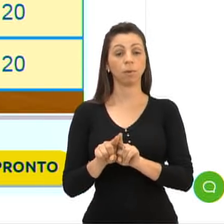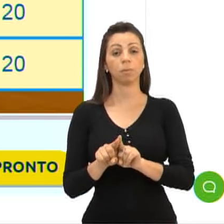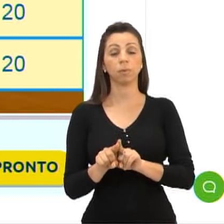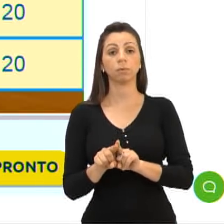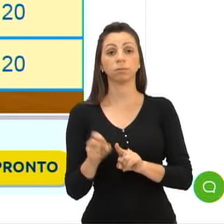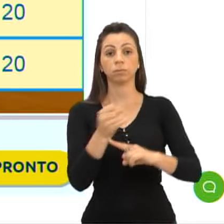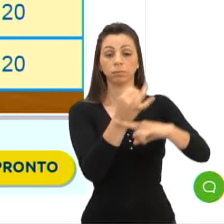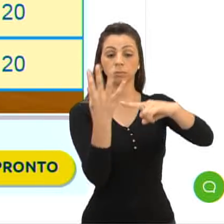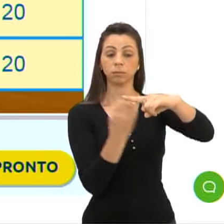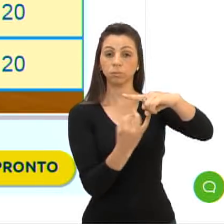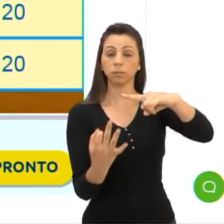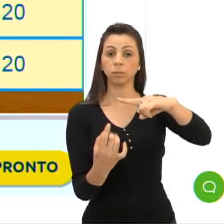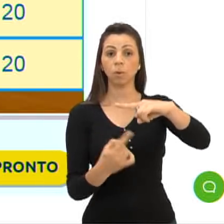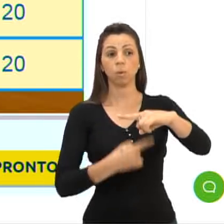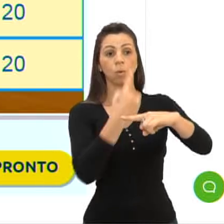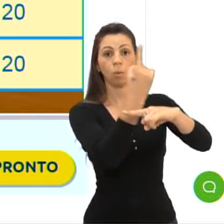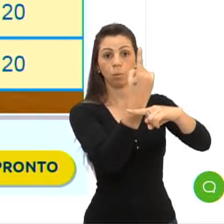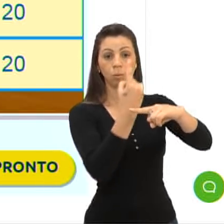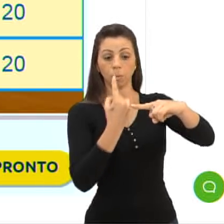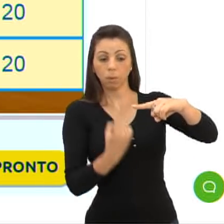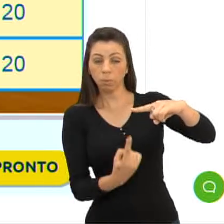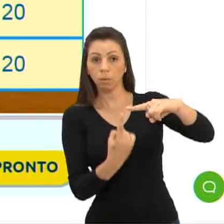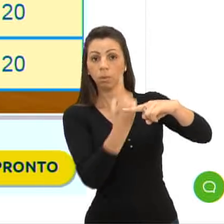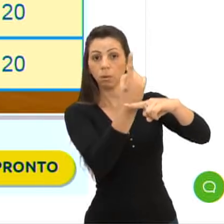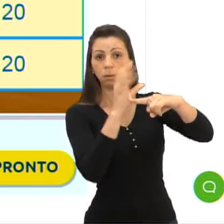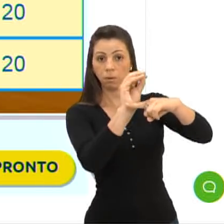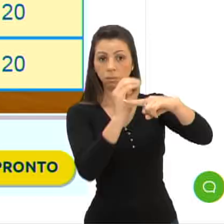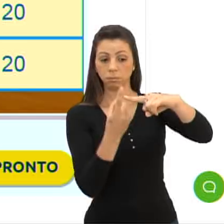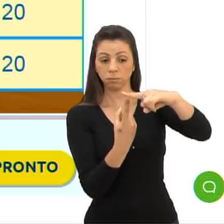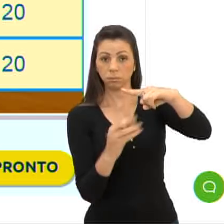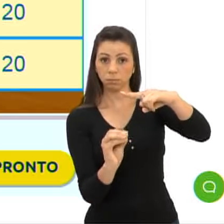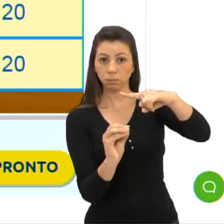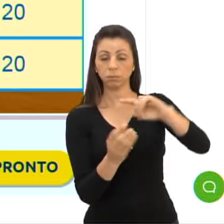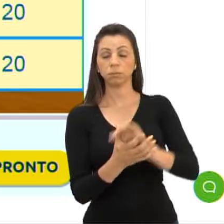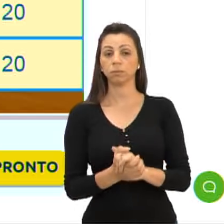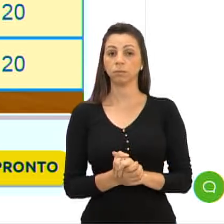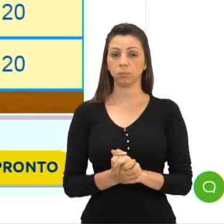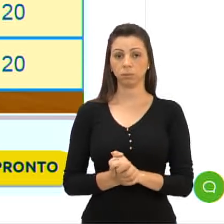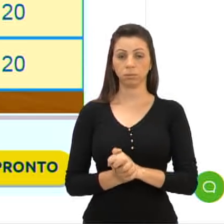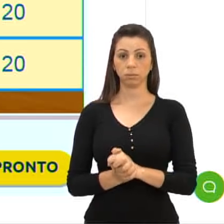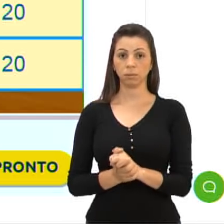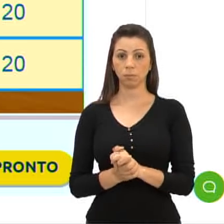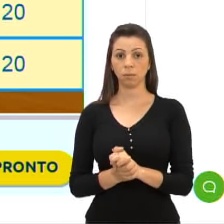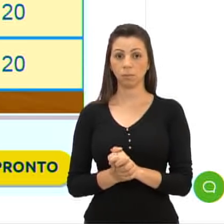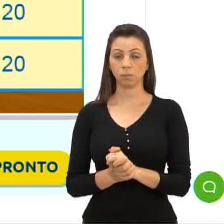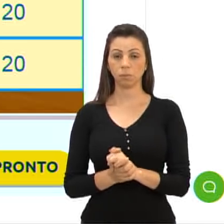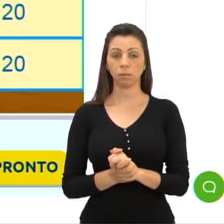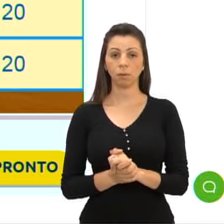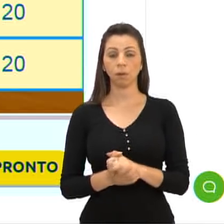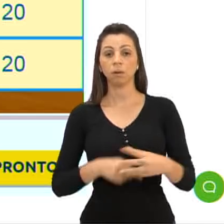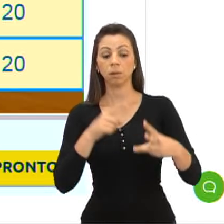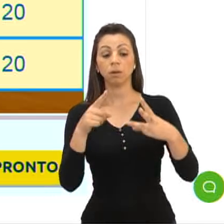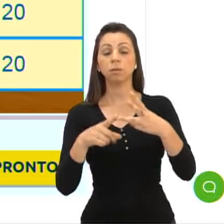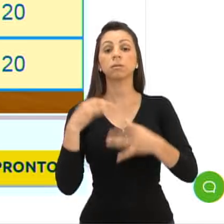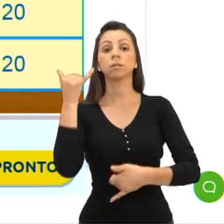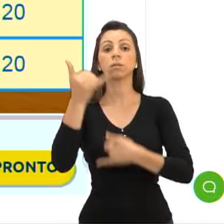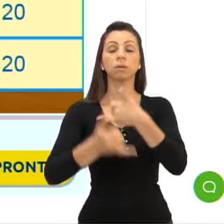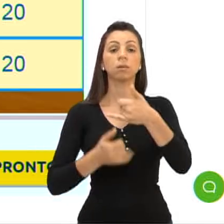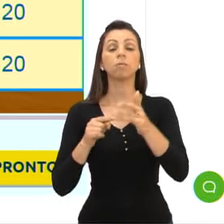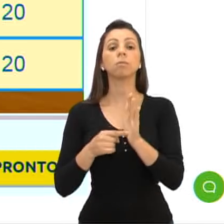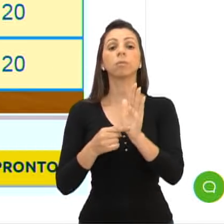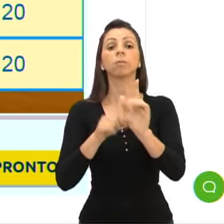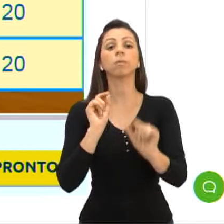para 1, 10 e 10. Já nessa terceira etapa do jogo, ele